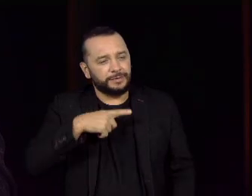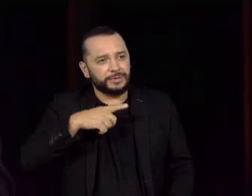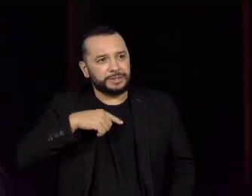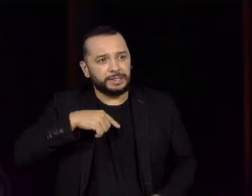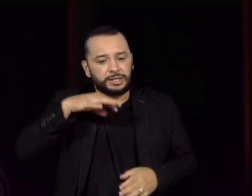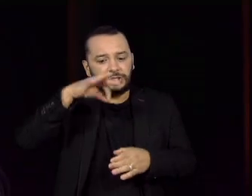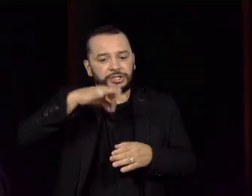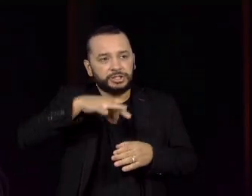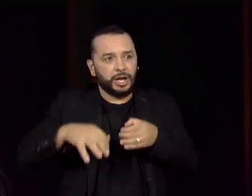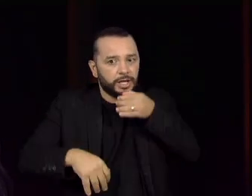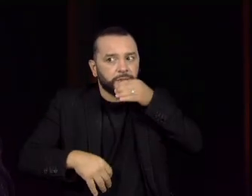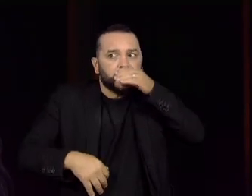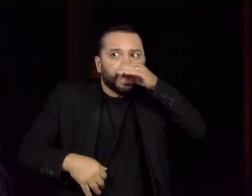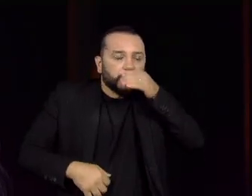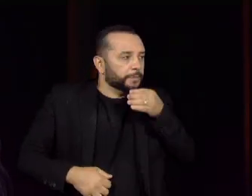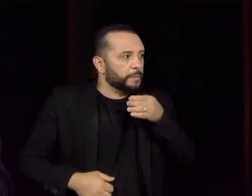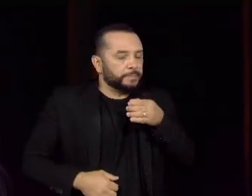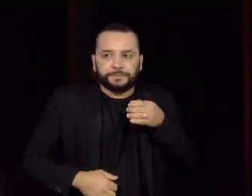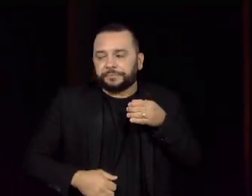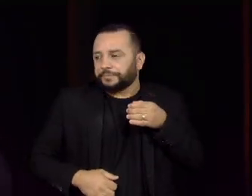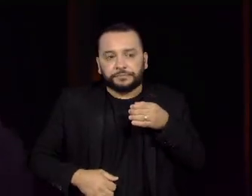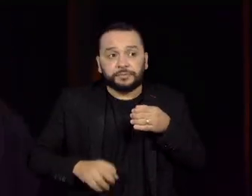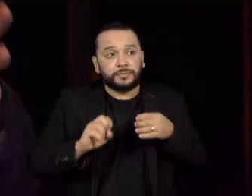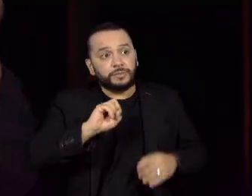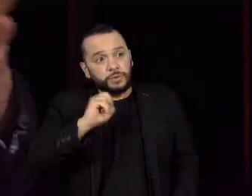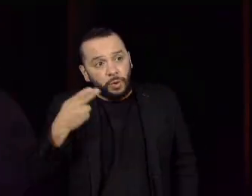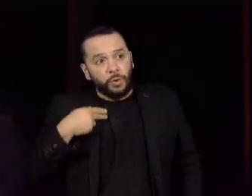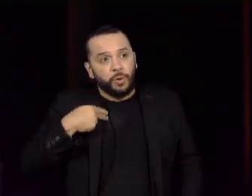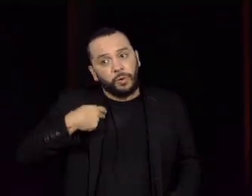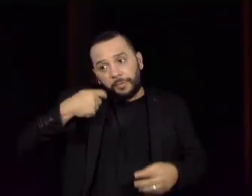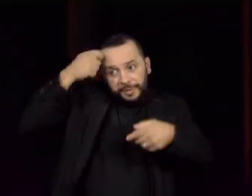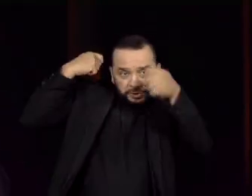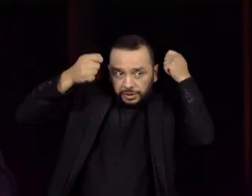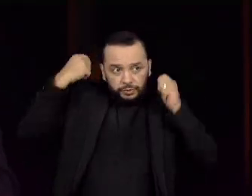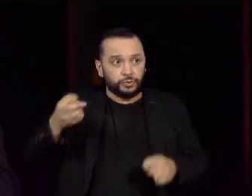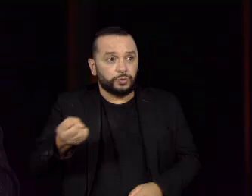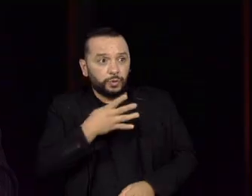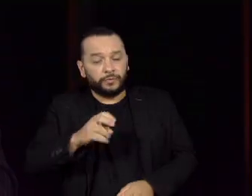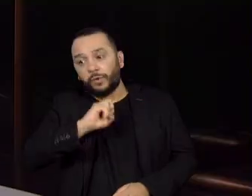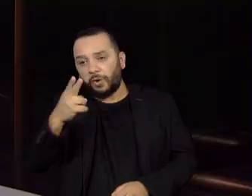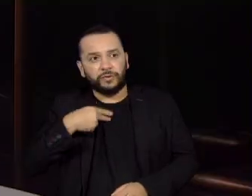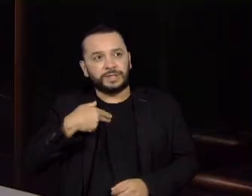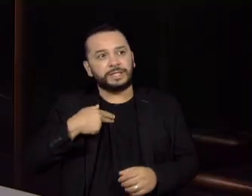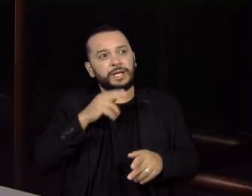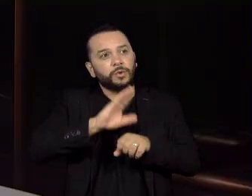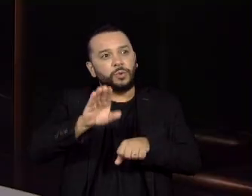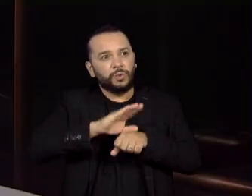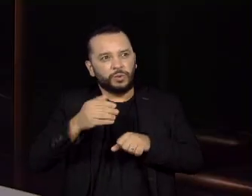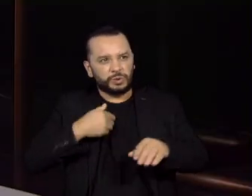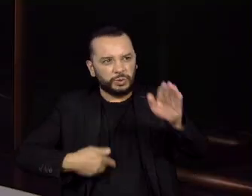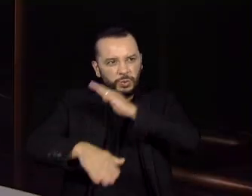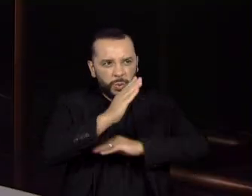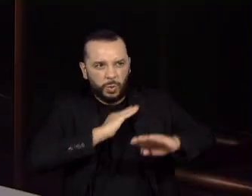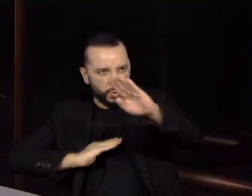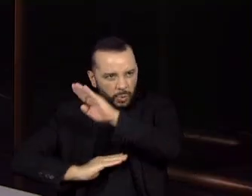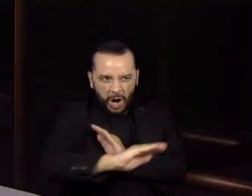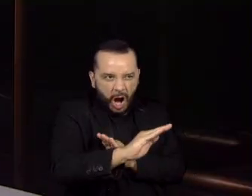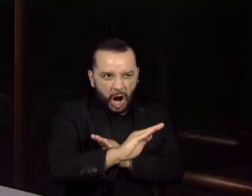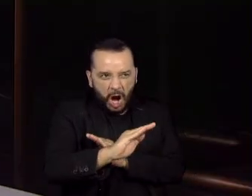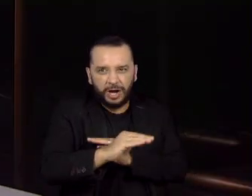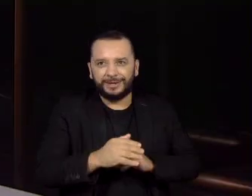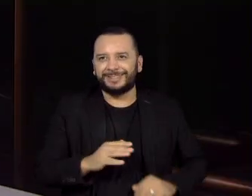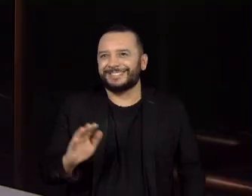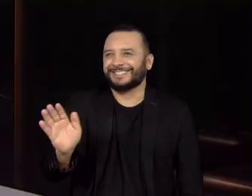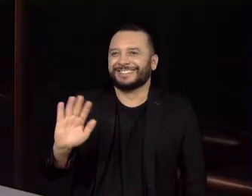camomila, penteado novo, ou você está num curso intensivo assim de jiu-jitsu? Não. É